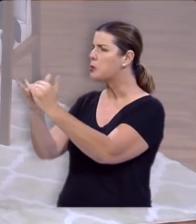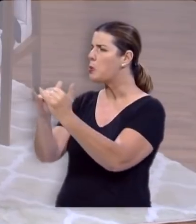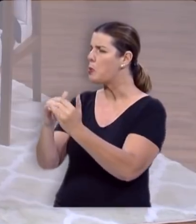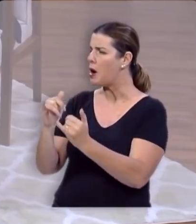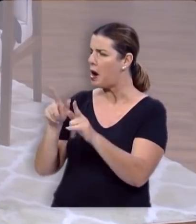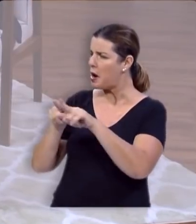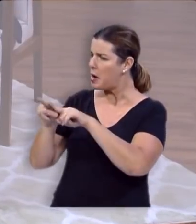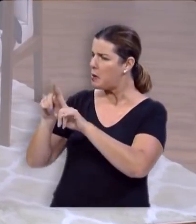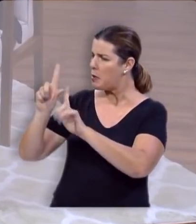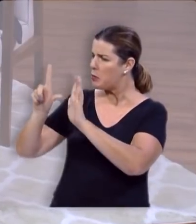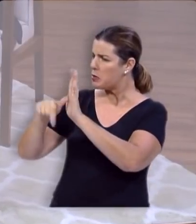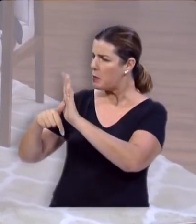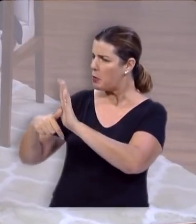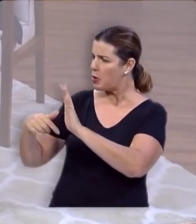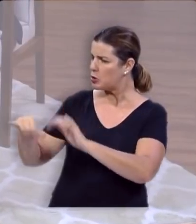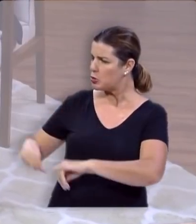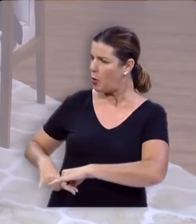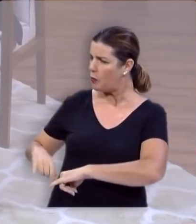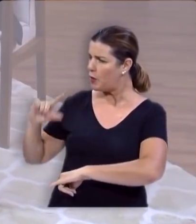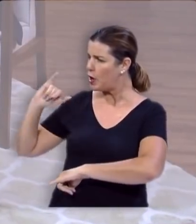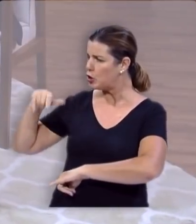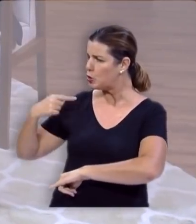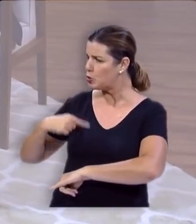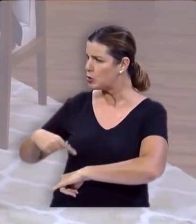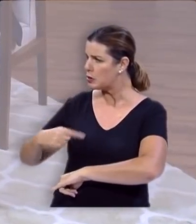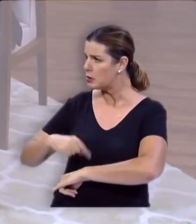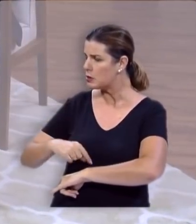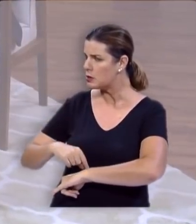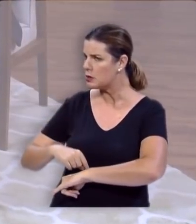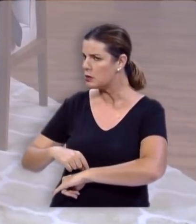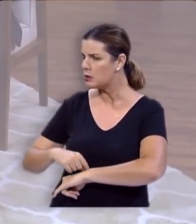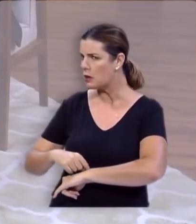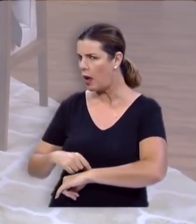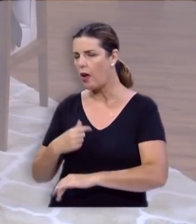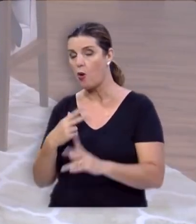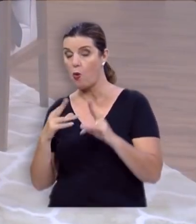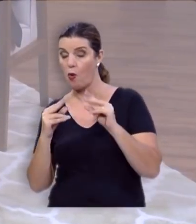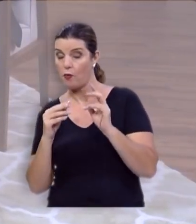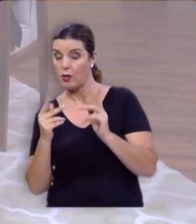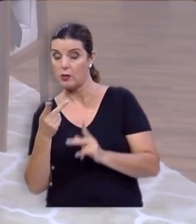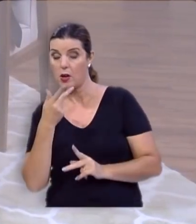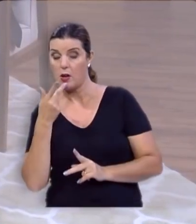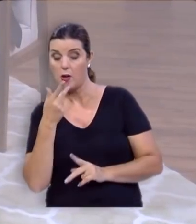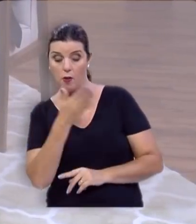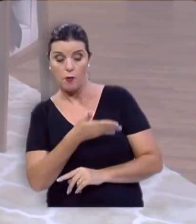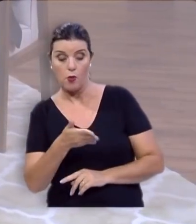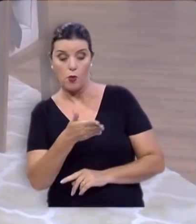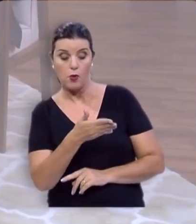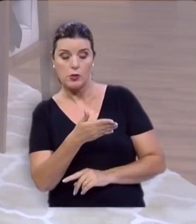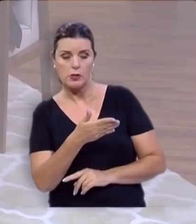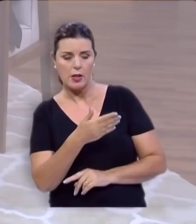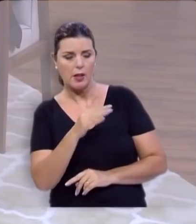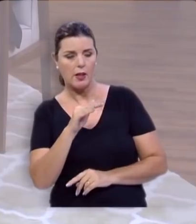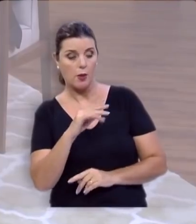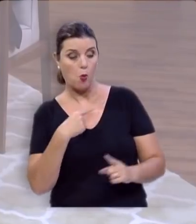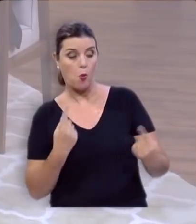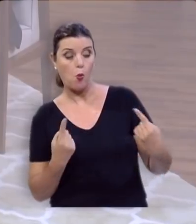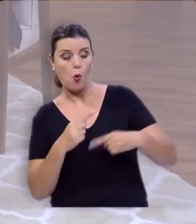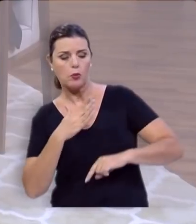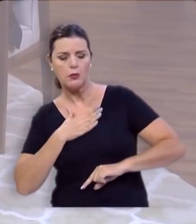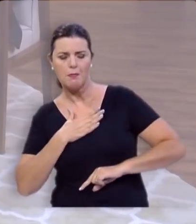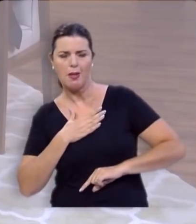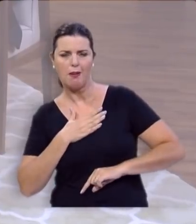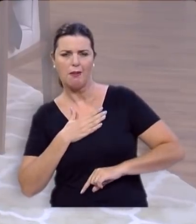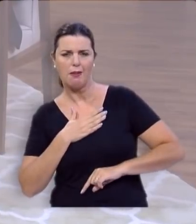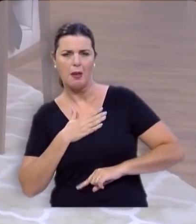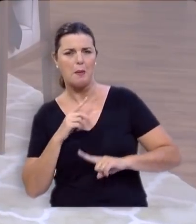grande sofrimento. E eu conversei com aquela pessoa sobre aquele versículo no qual José dizia: vocês intentaram o mal